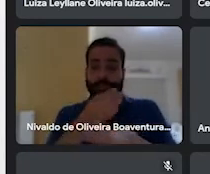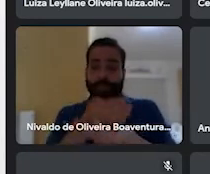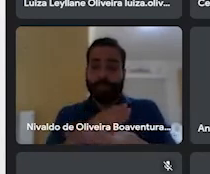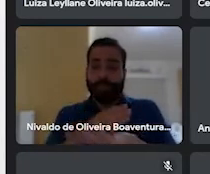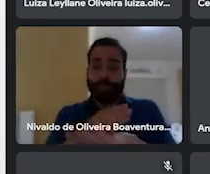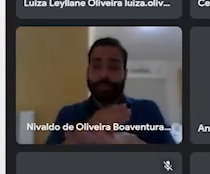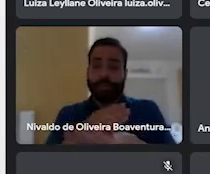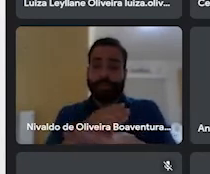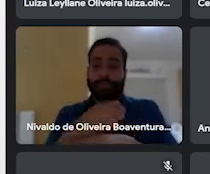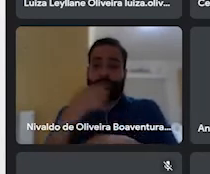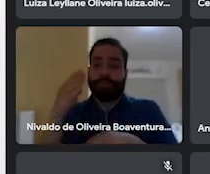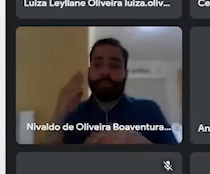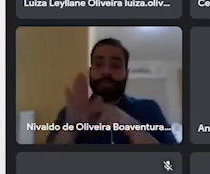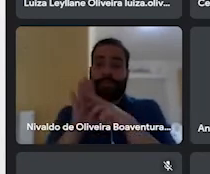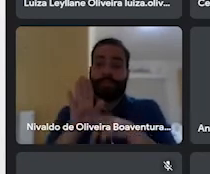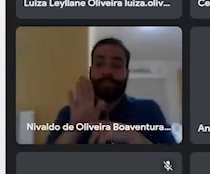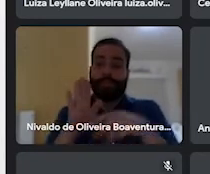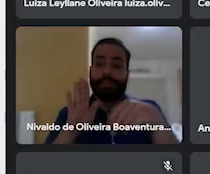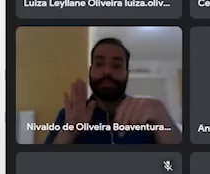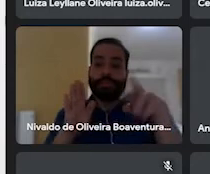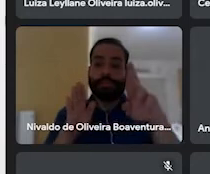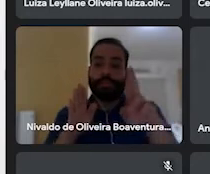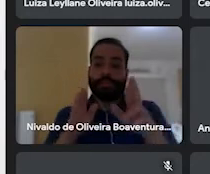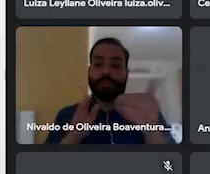de NR10.